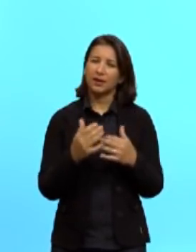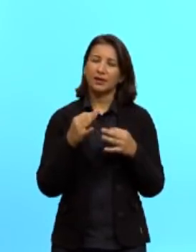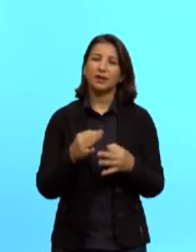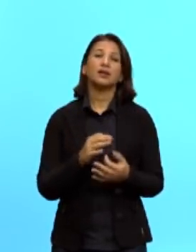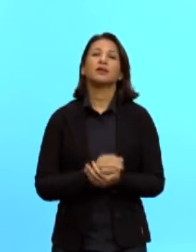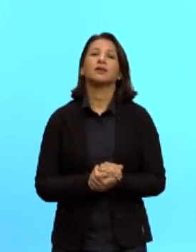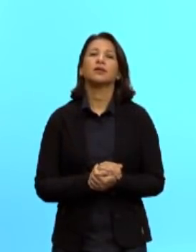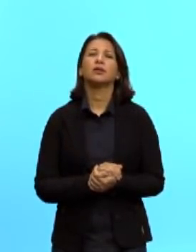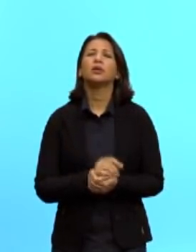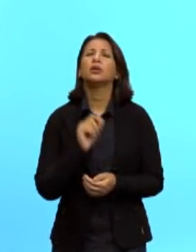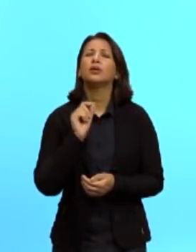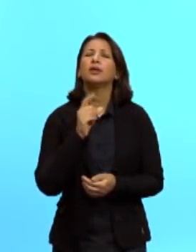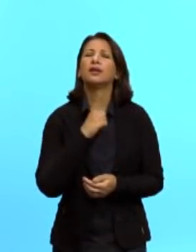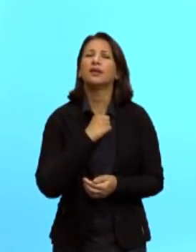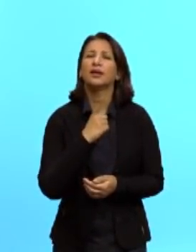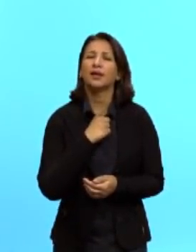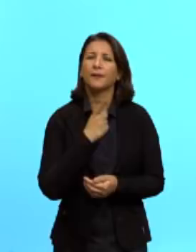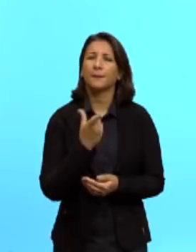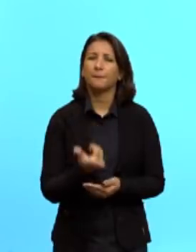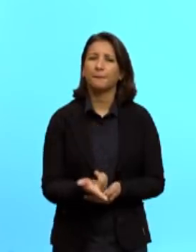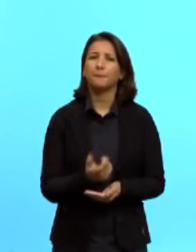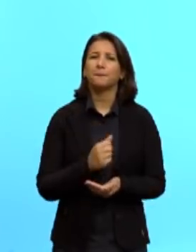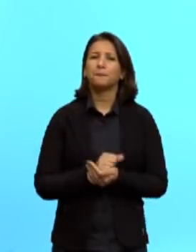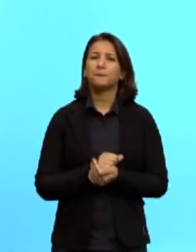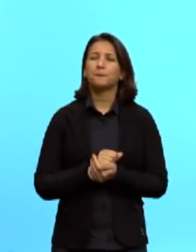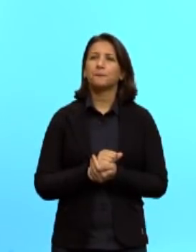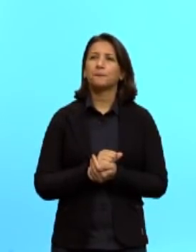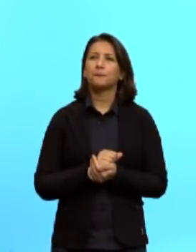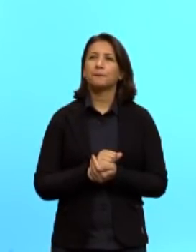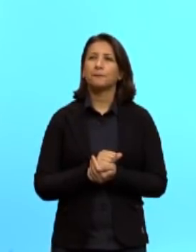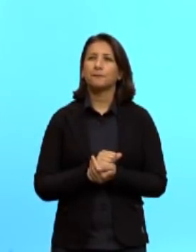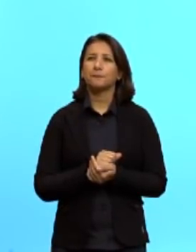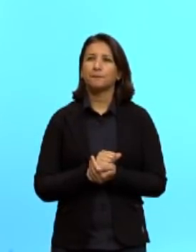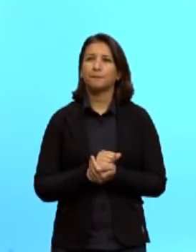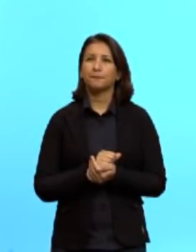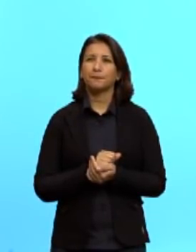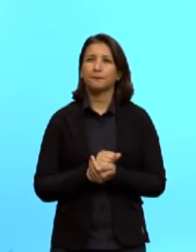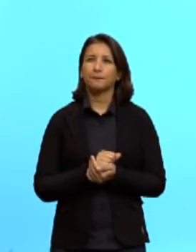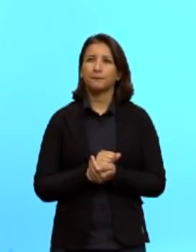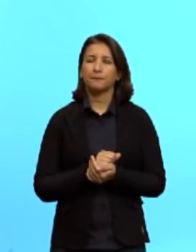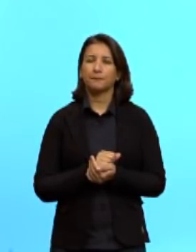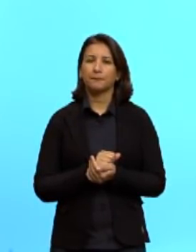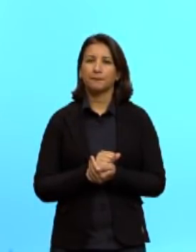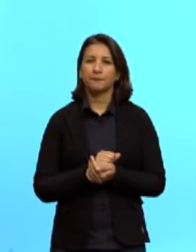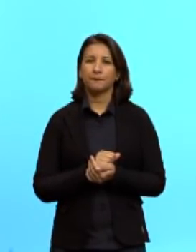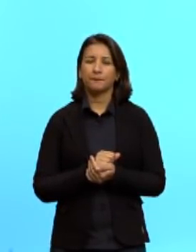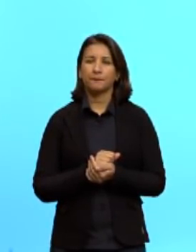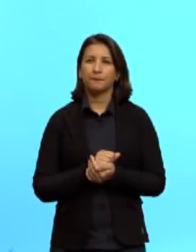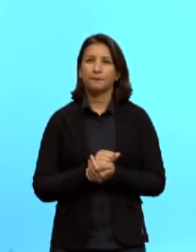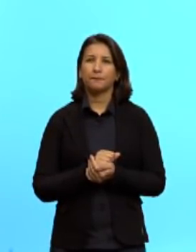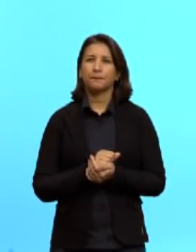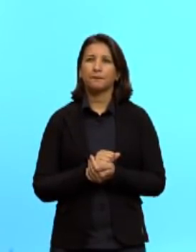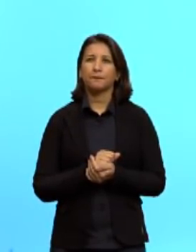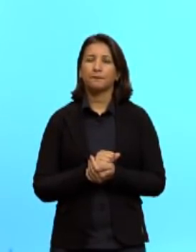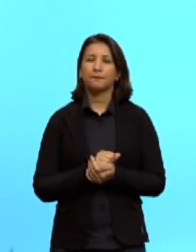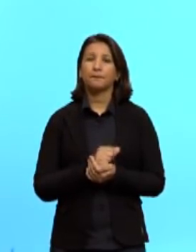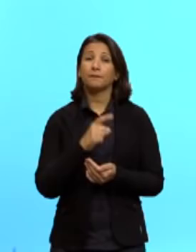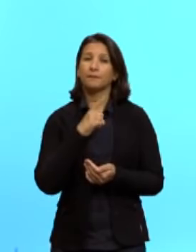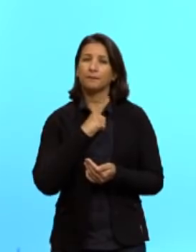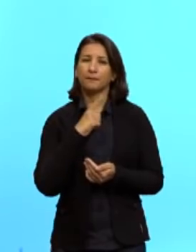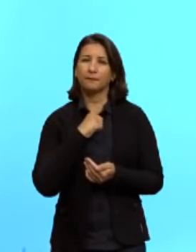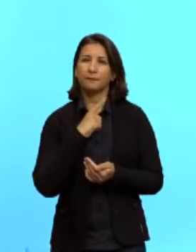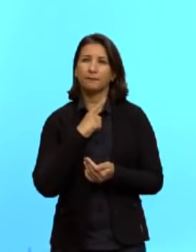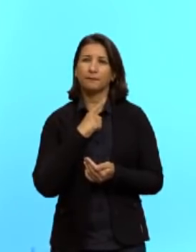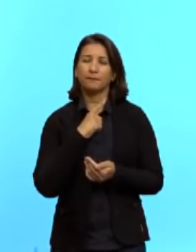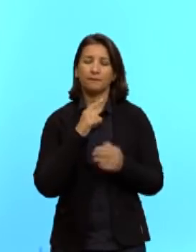certo então o que que nós temos nós temos o feixe eu vou pedir para me acompanharem dos desenhos né então